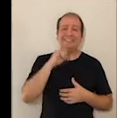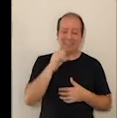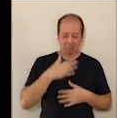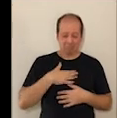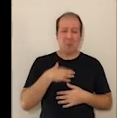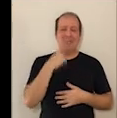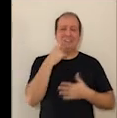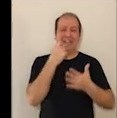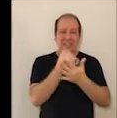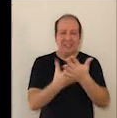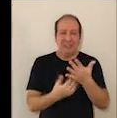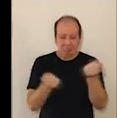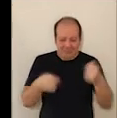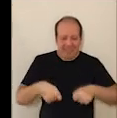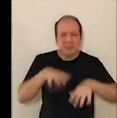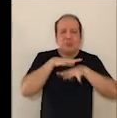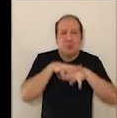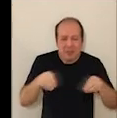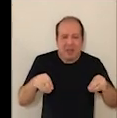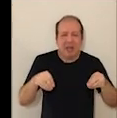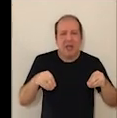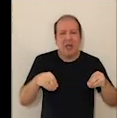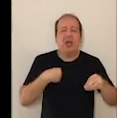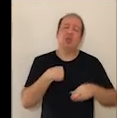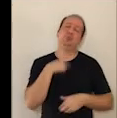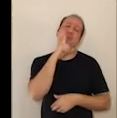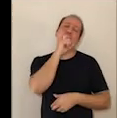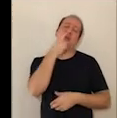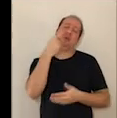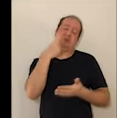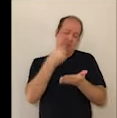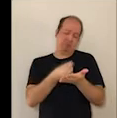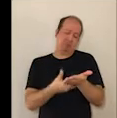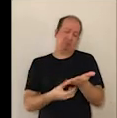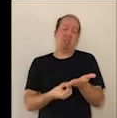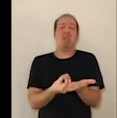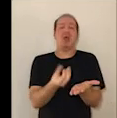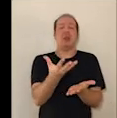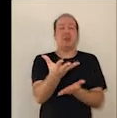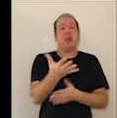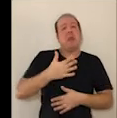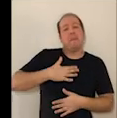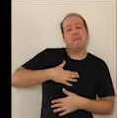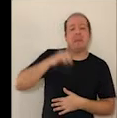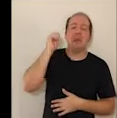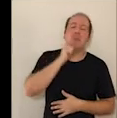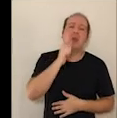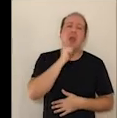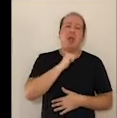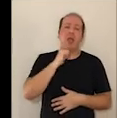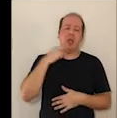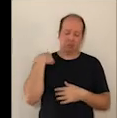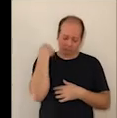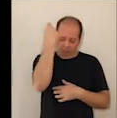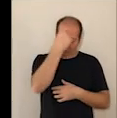sangue pudesse curá-lo, eu doaria com o maior prazer. Minha mulher reza